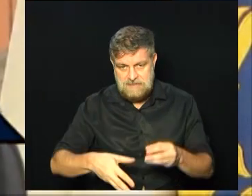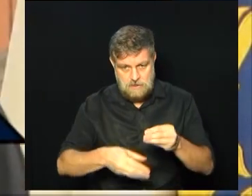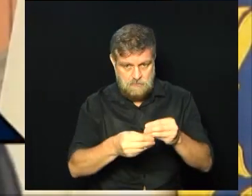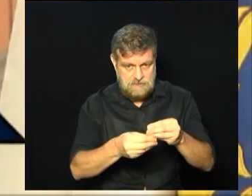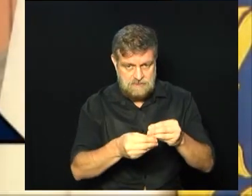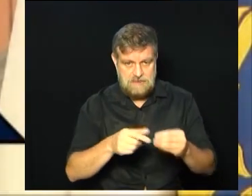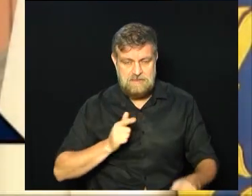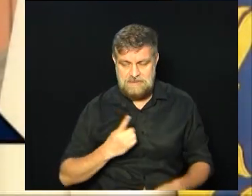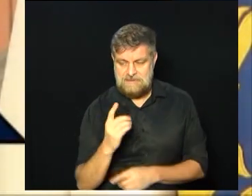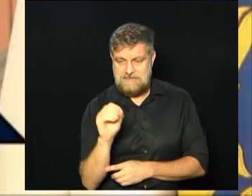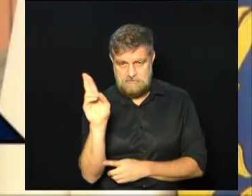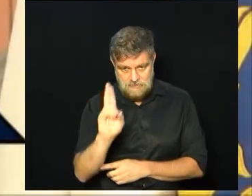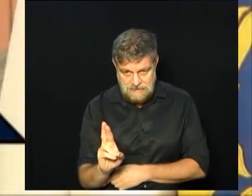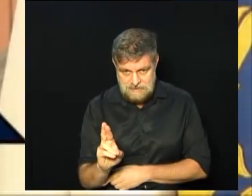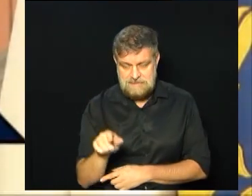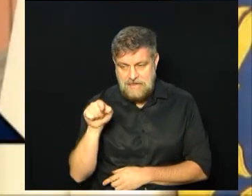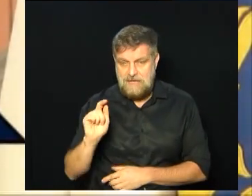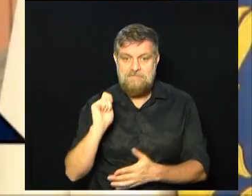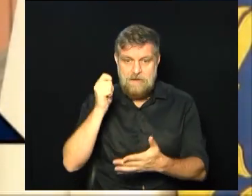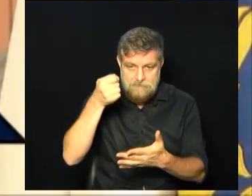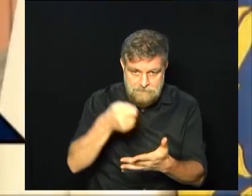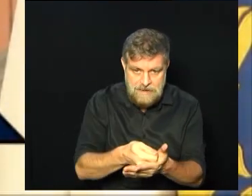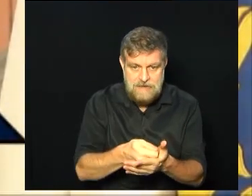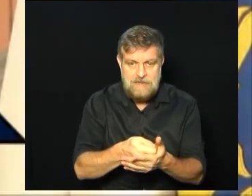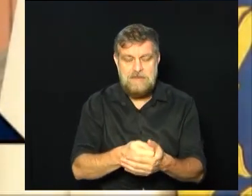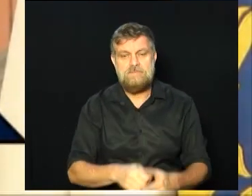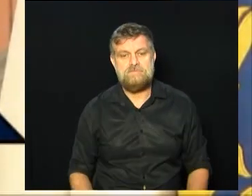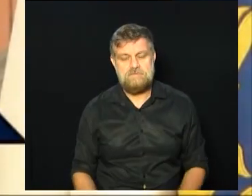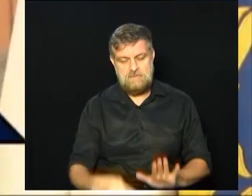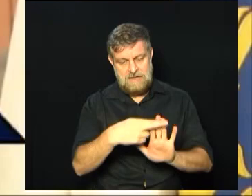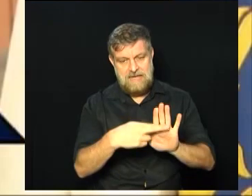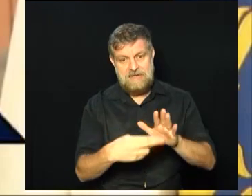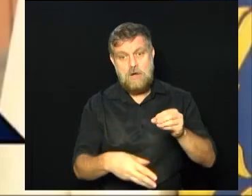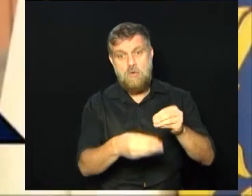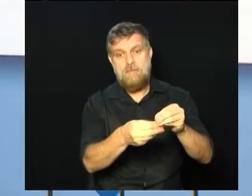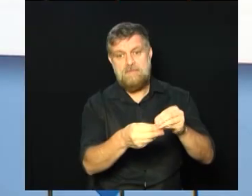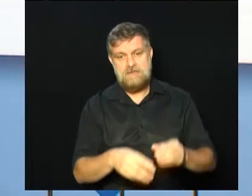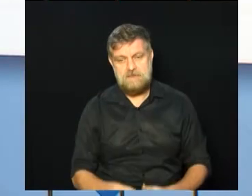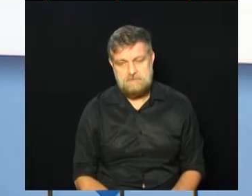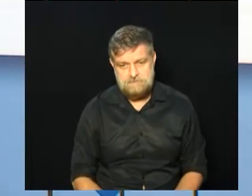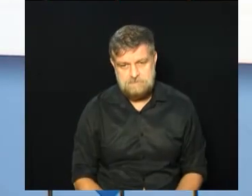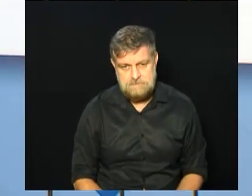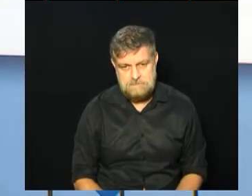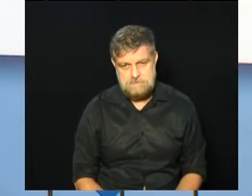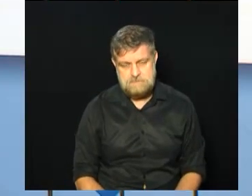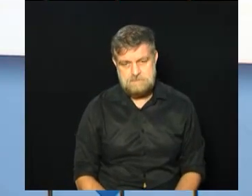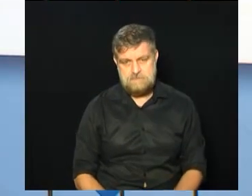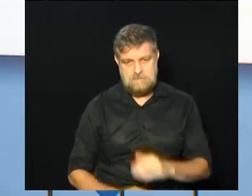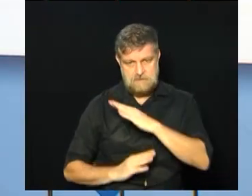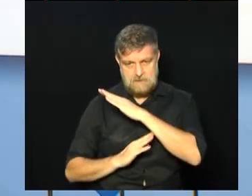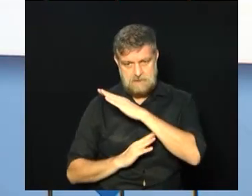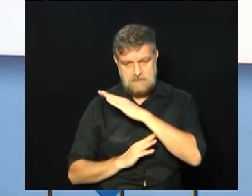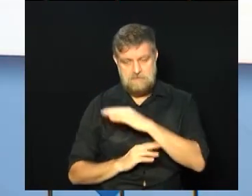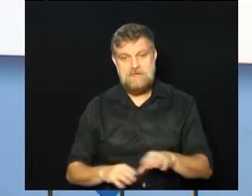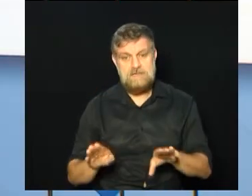aposentadoria chegar nos 10 mil, a diferença ele vai contribuir para o regime complementar. E a Câmara